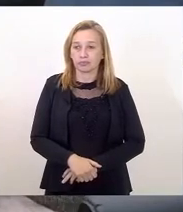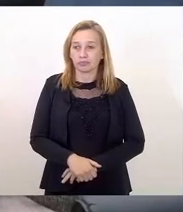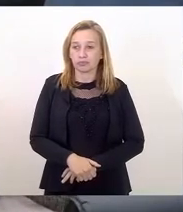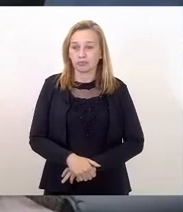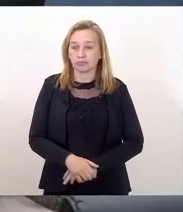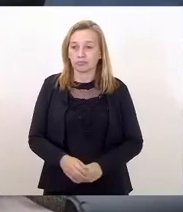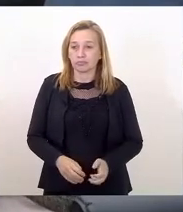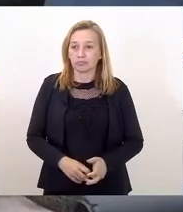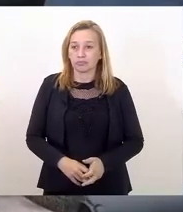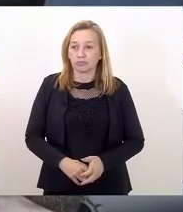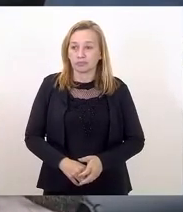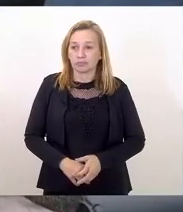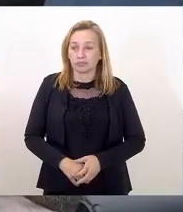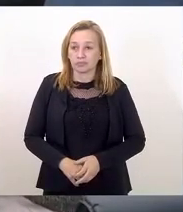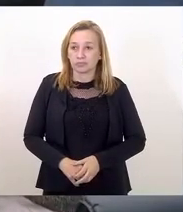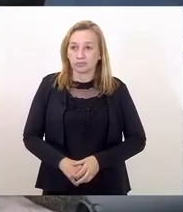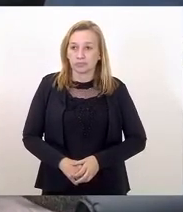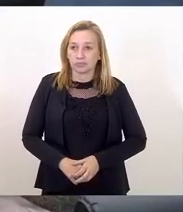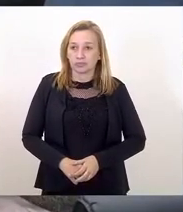É o outro, Marquinhos, é o outro.